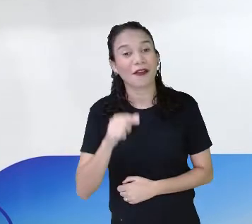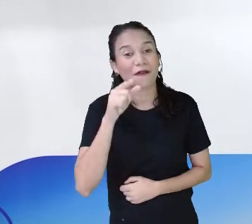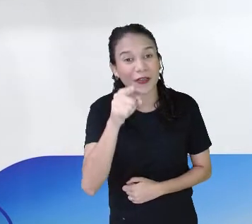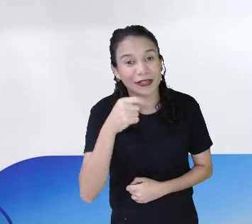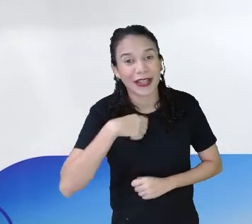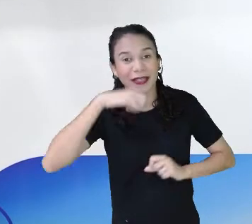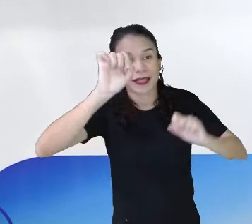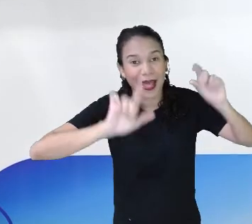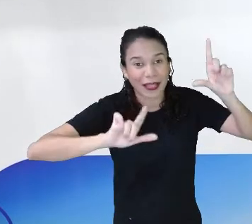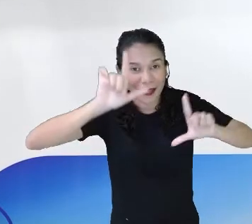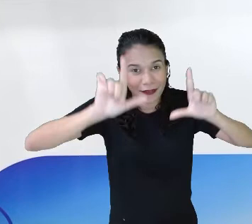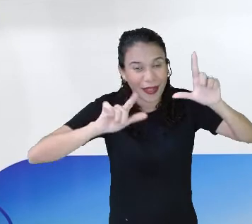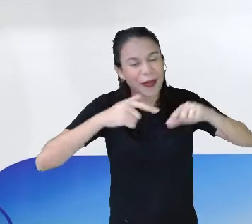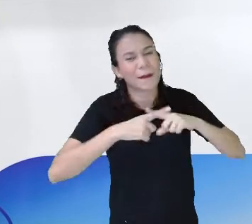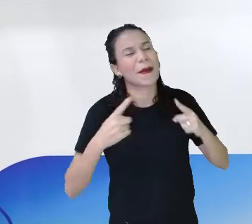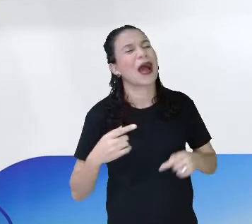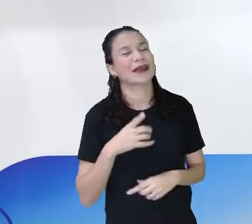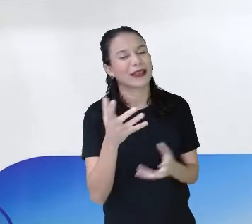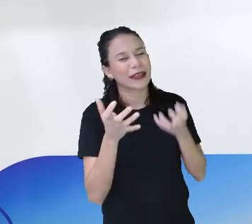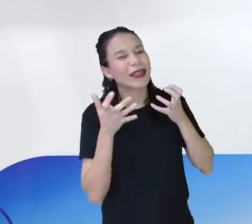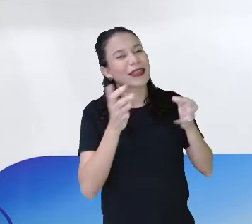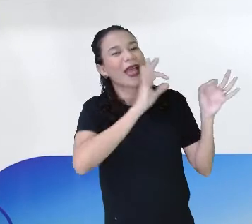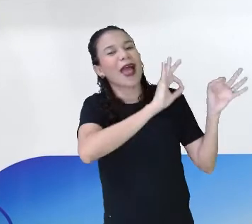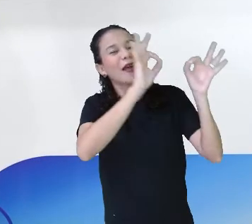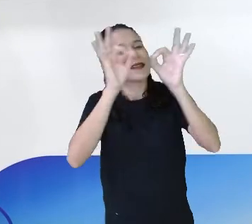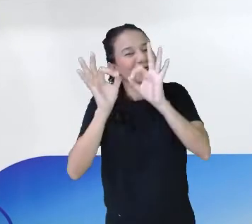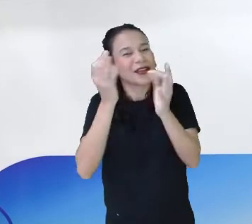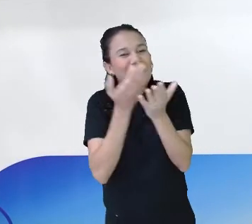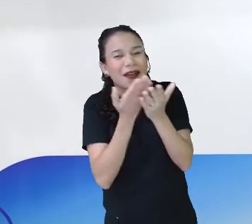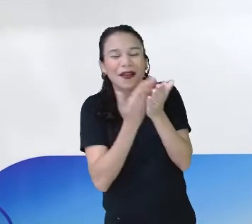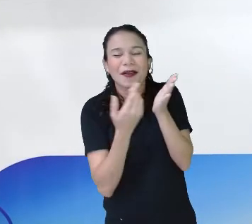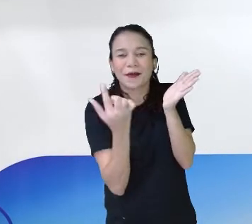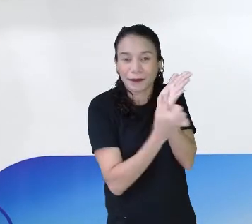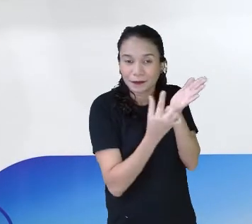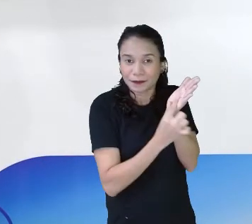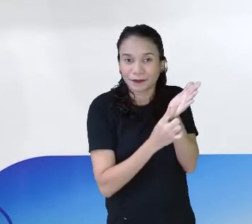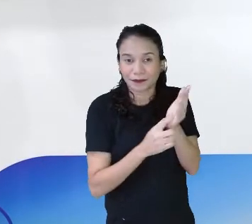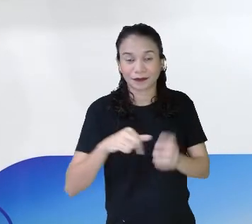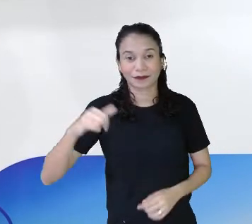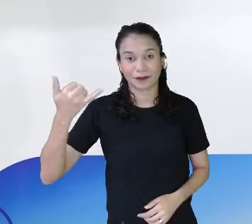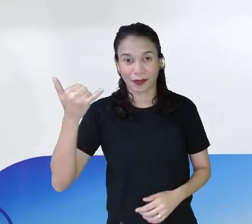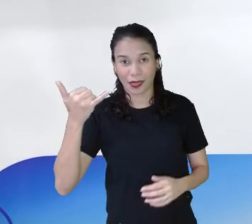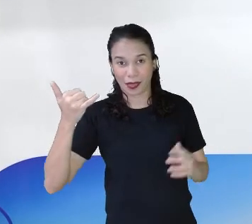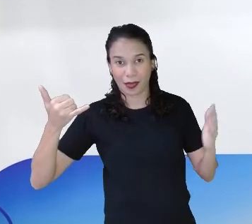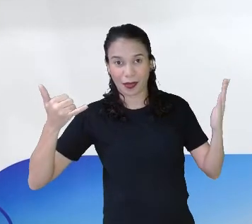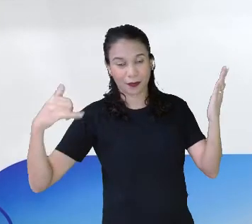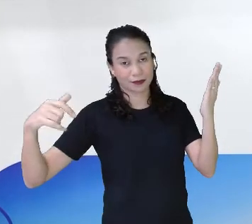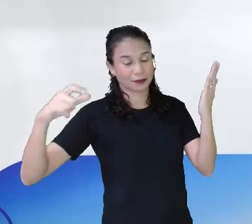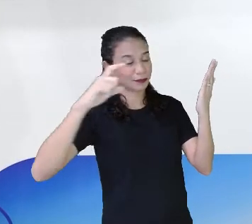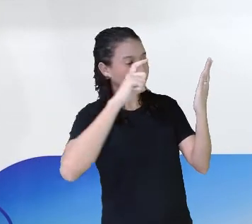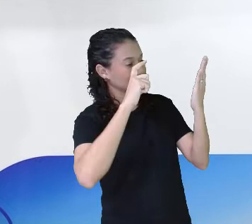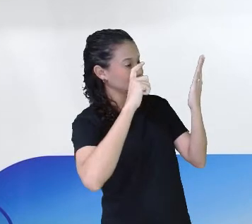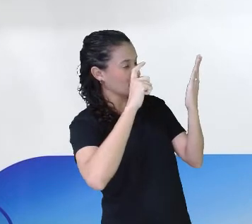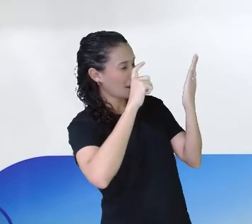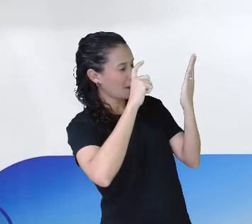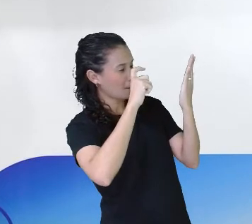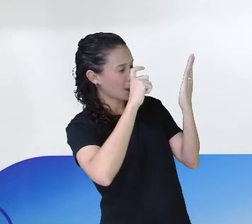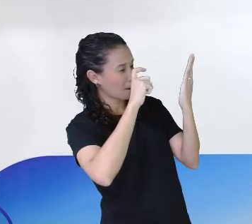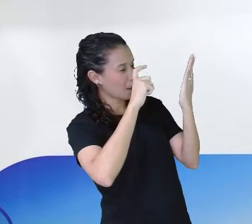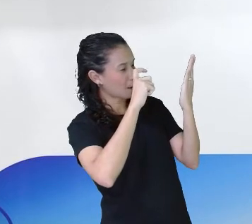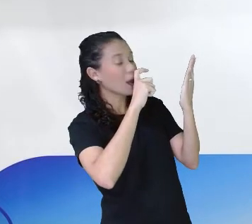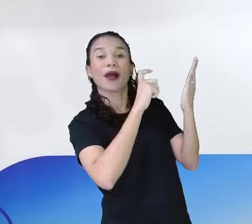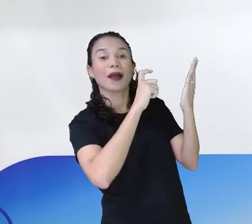está na TV, mas gostaria de assistir a aula pelo aplicativo, aponte a câmera do teu celular, do